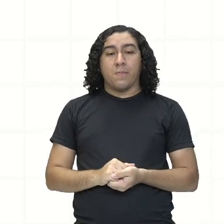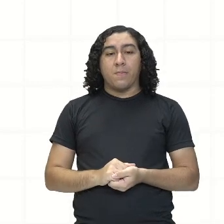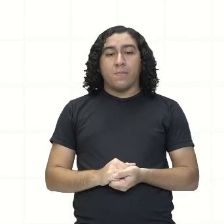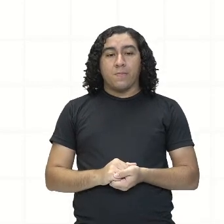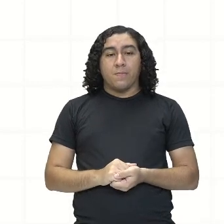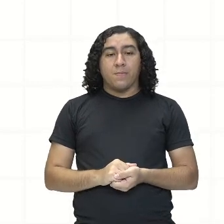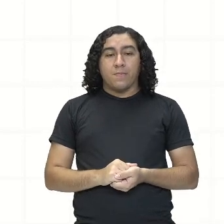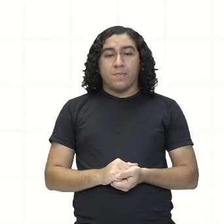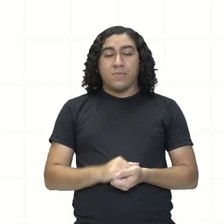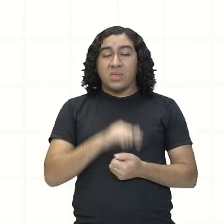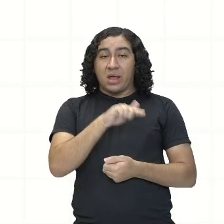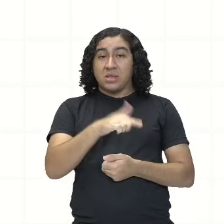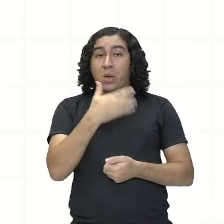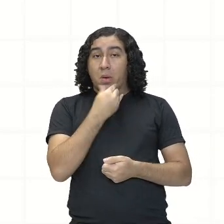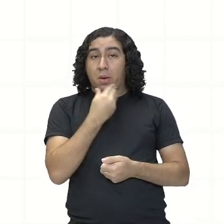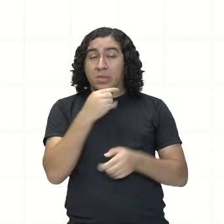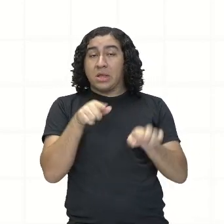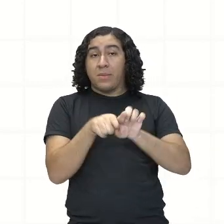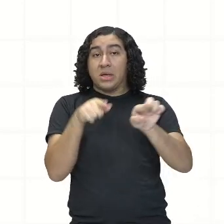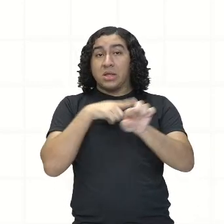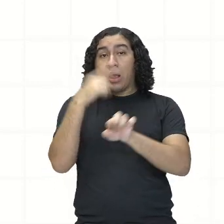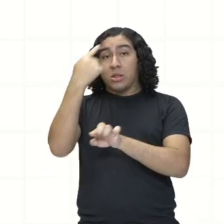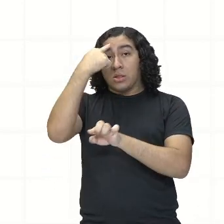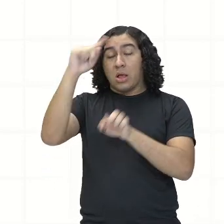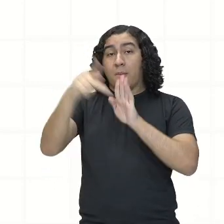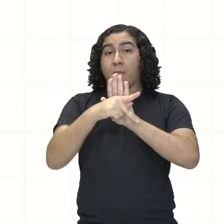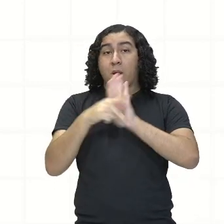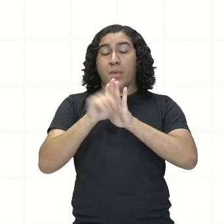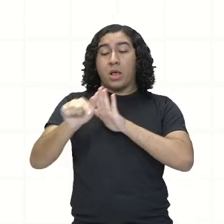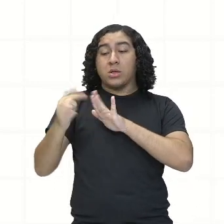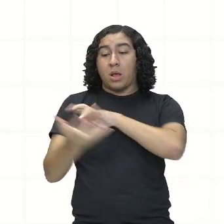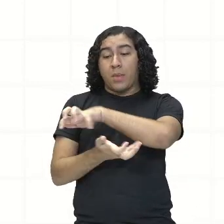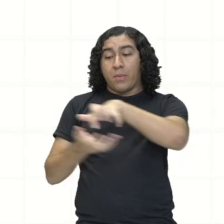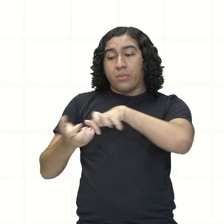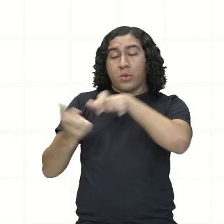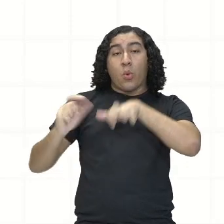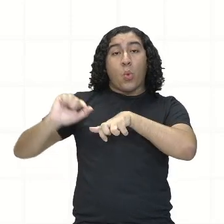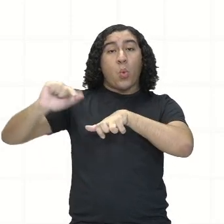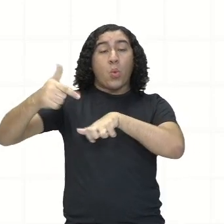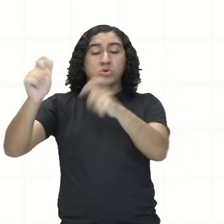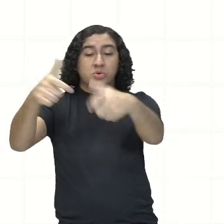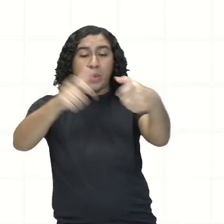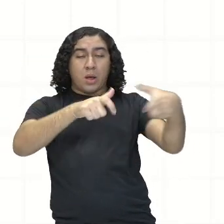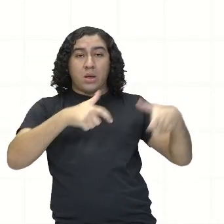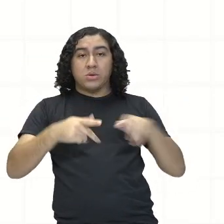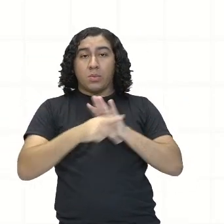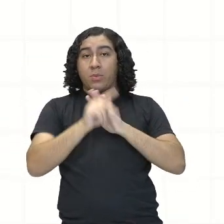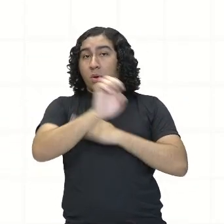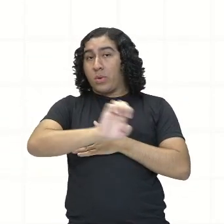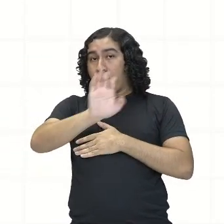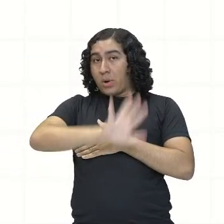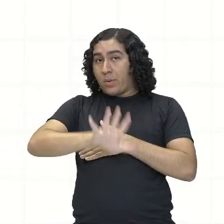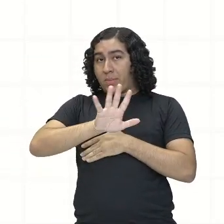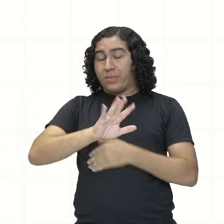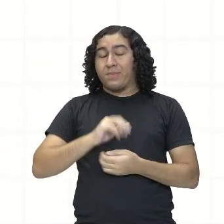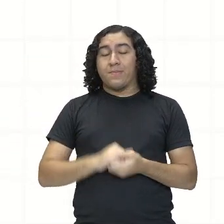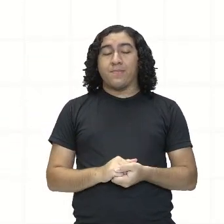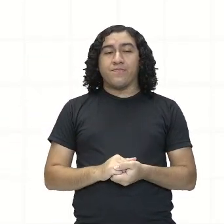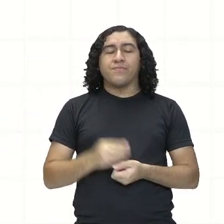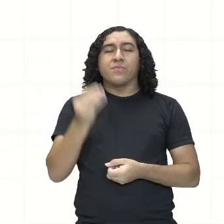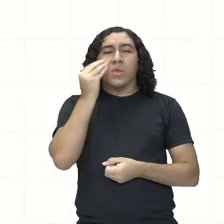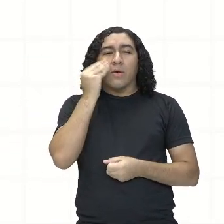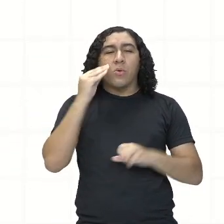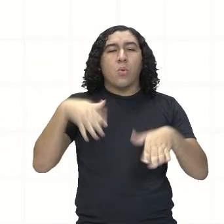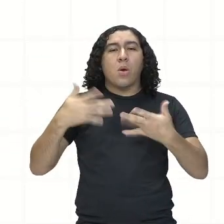dos propagadores também das ideias protestantes em outras áreas ali da Europa. Vamos verificar aí quais serão esses